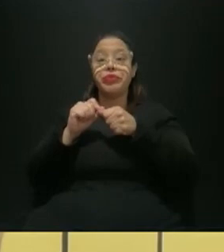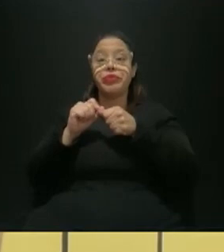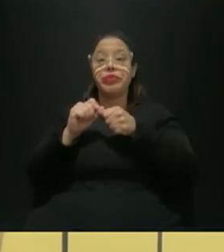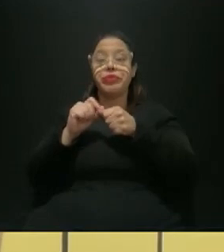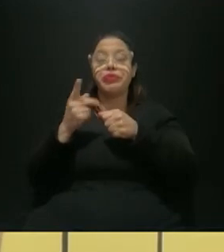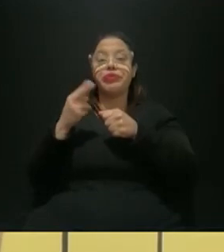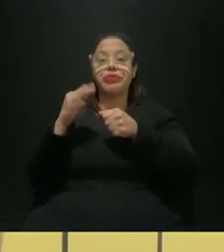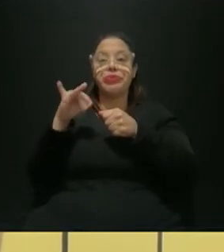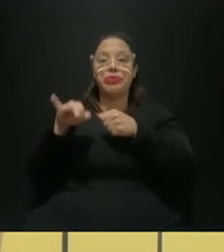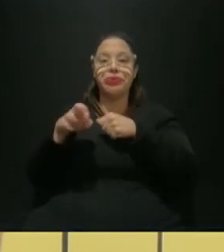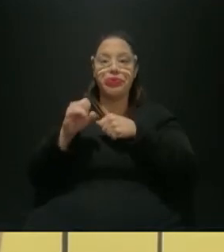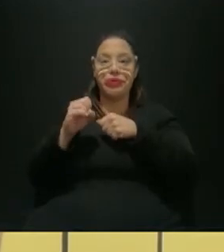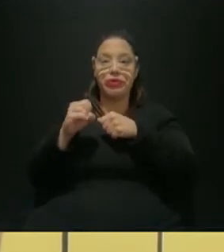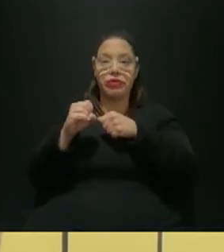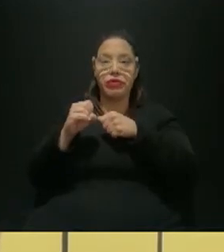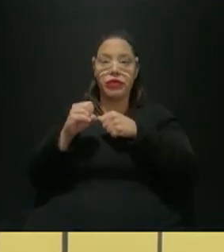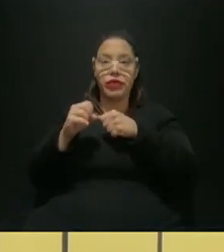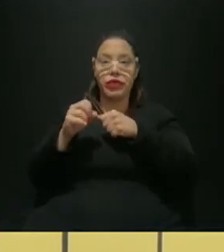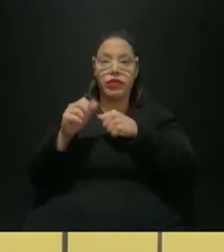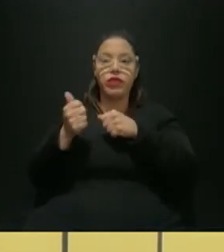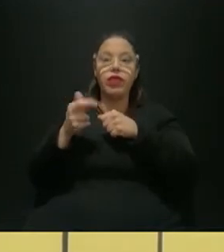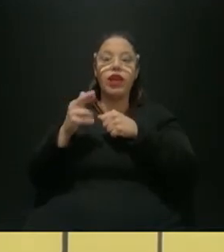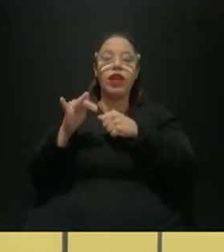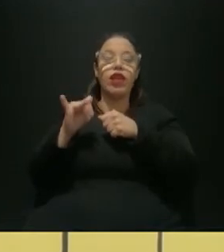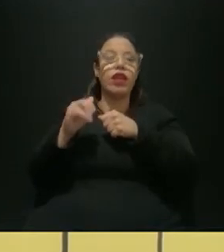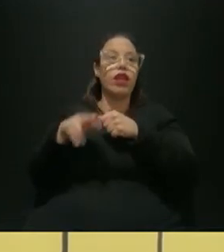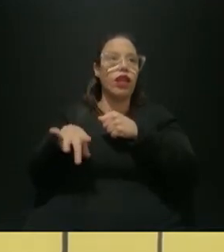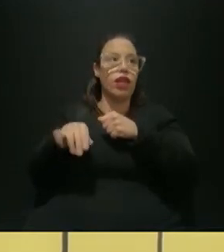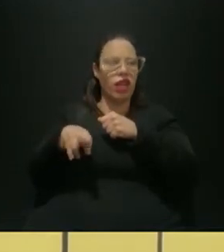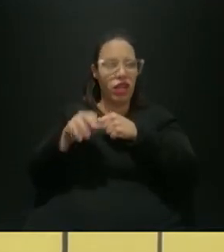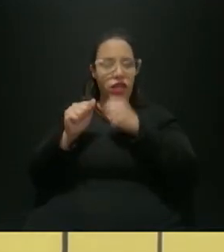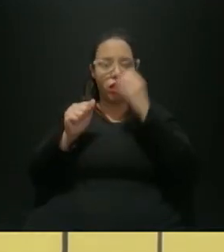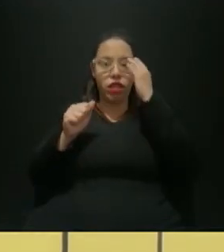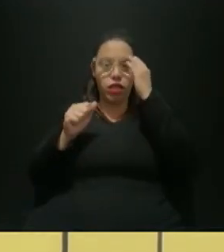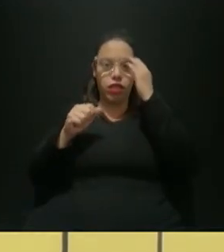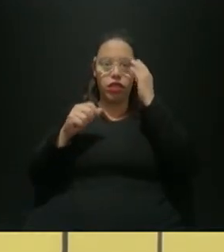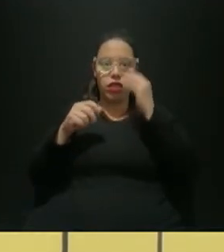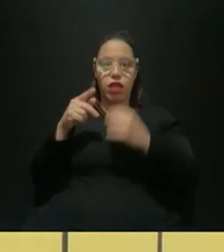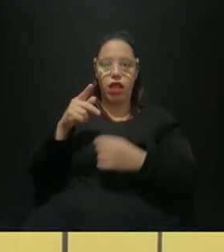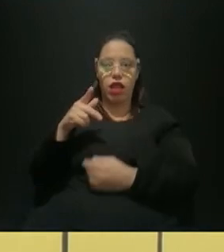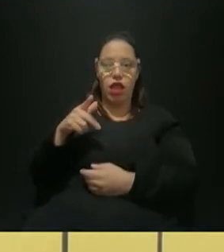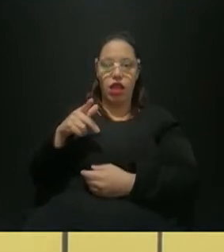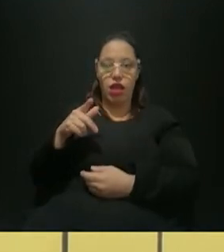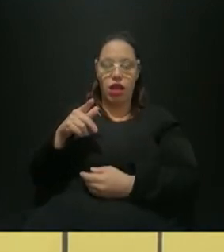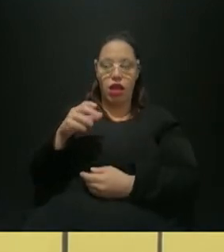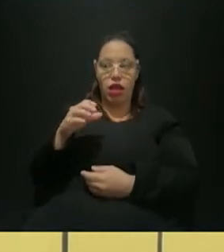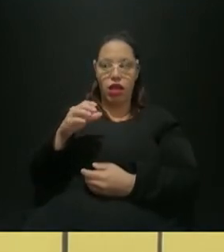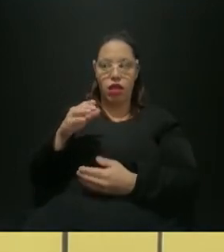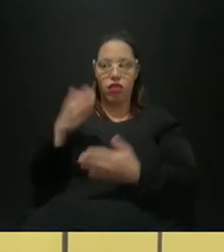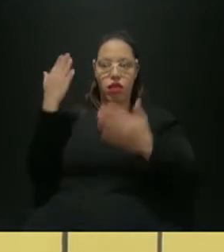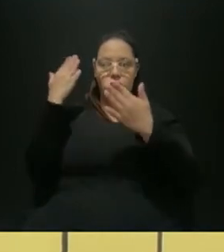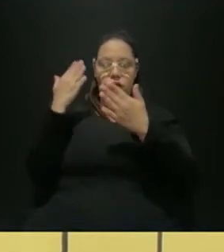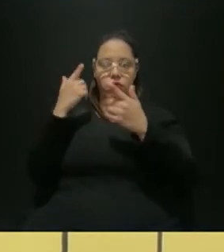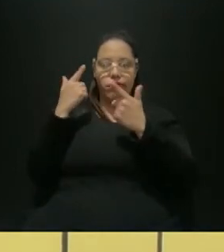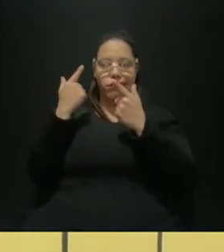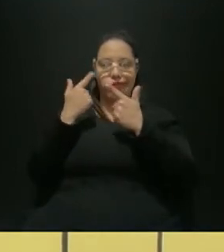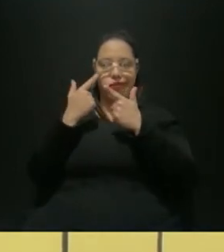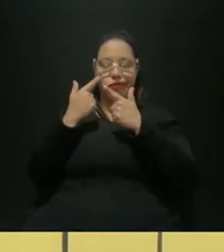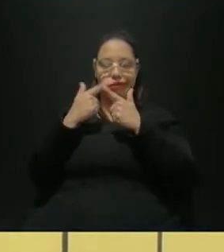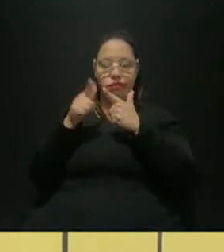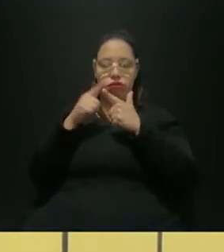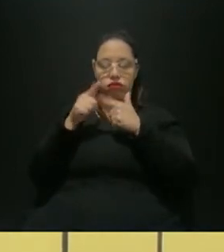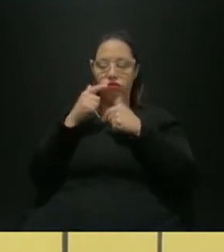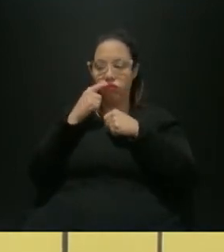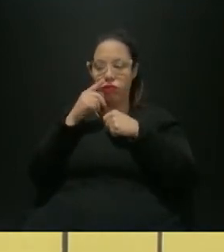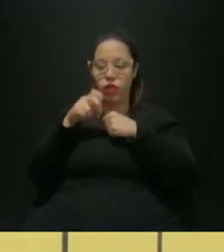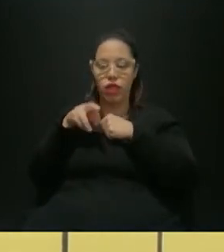da adrenalina, da suprarrenal, que lesam a capa dos neurônios. Definitivo, são neurônios